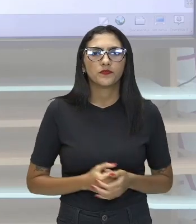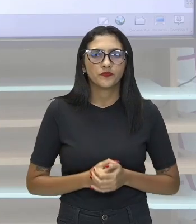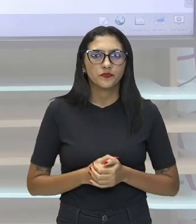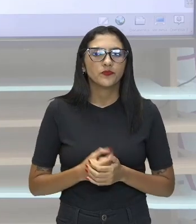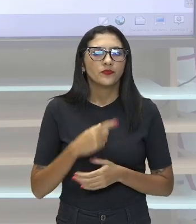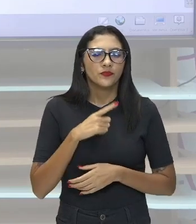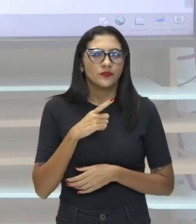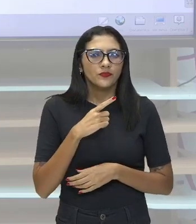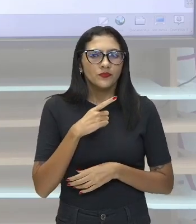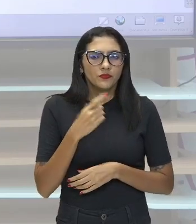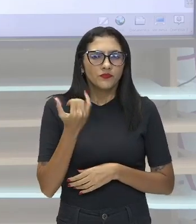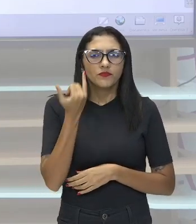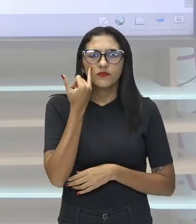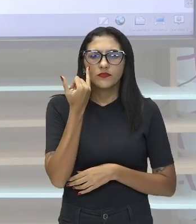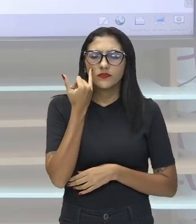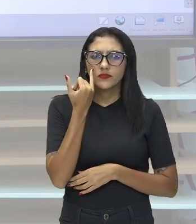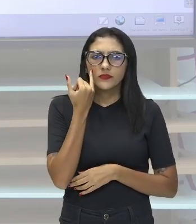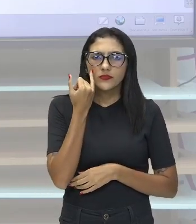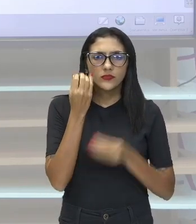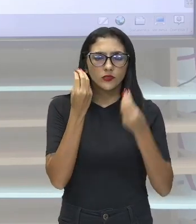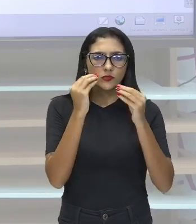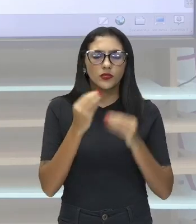que é igual a 4.